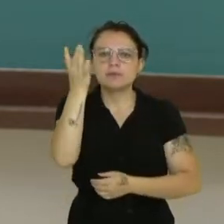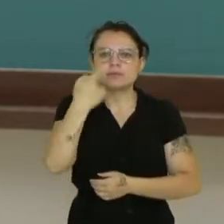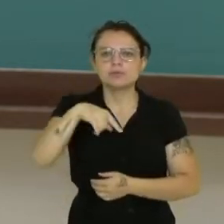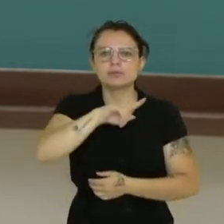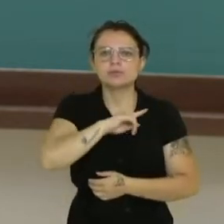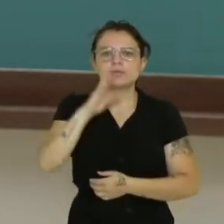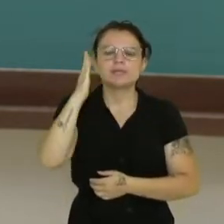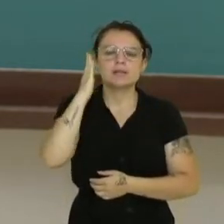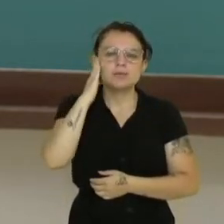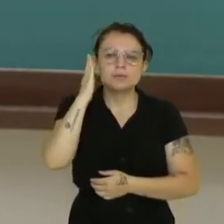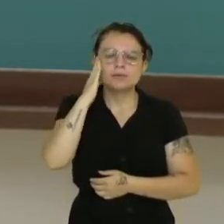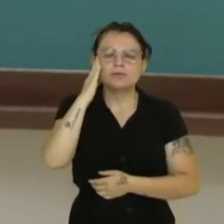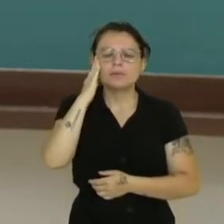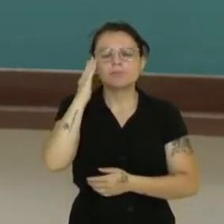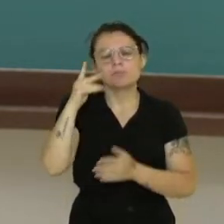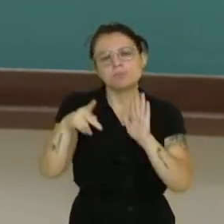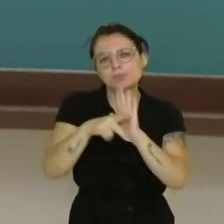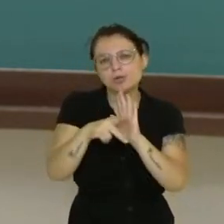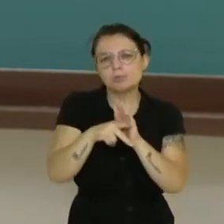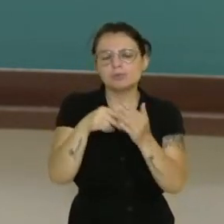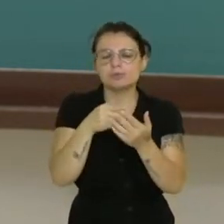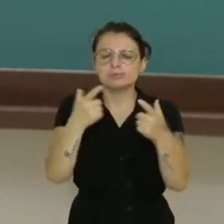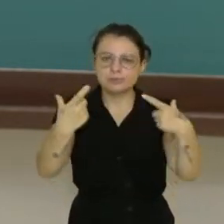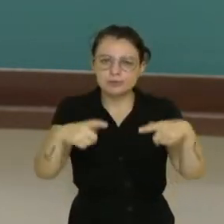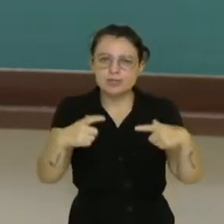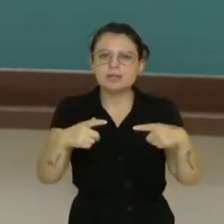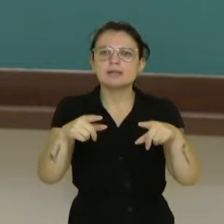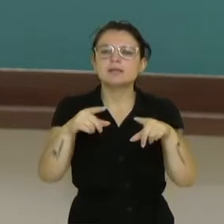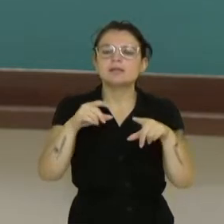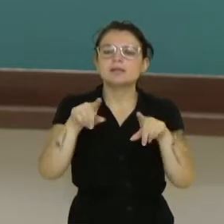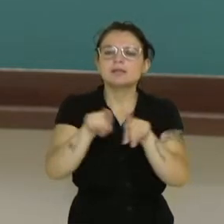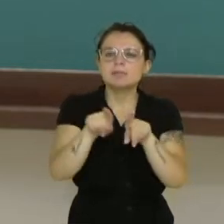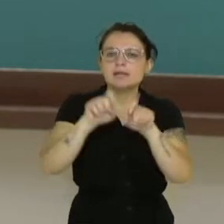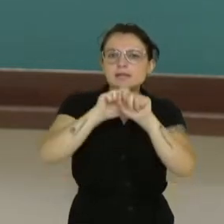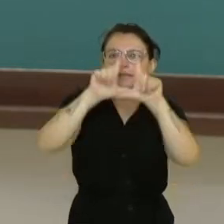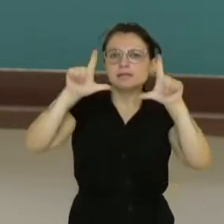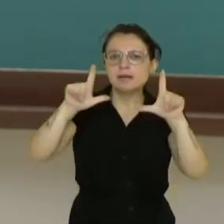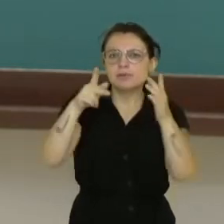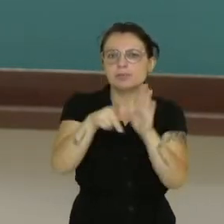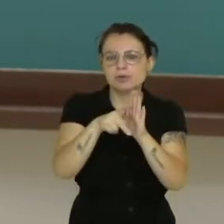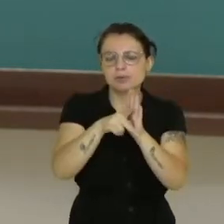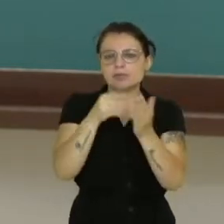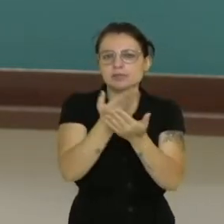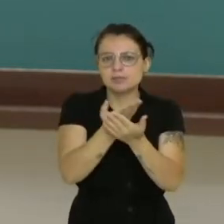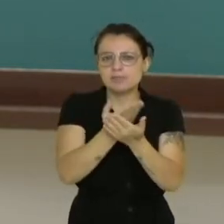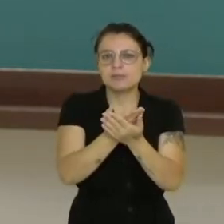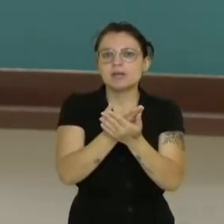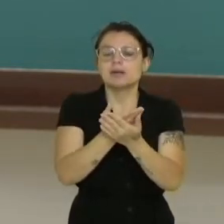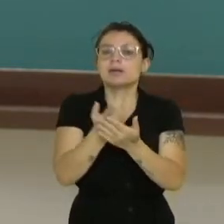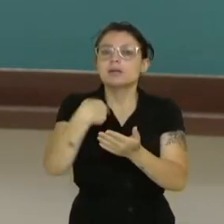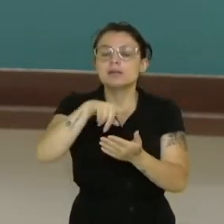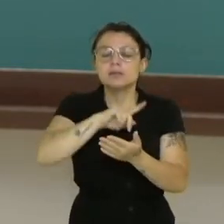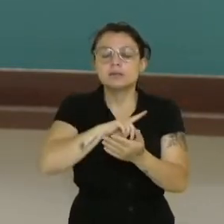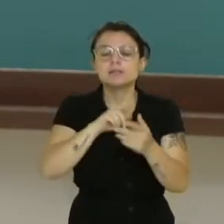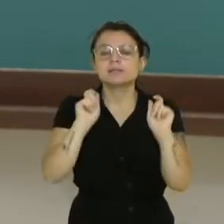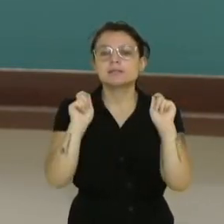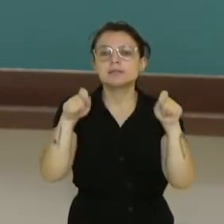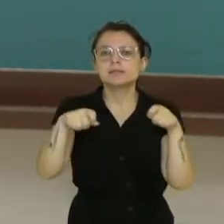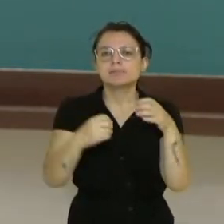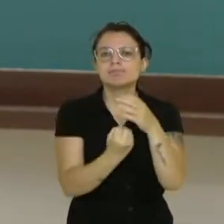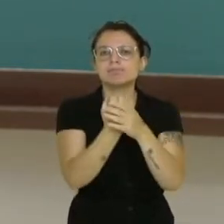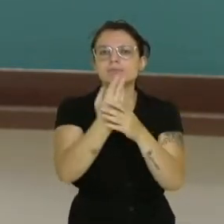do lugar, o estudo, também é mais fácil de prever políticas para essas áreas,